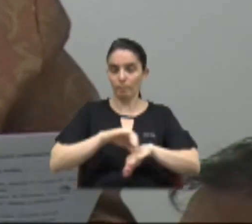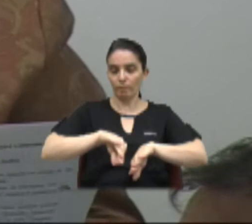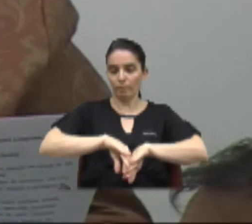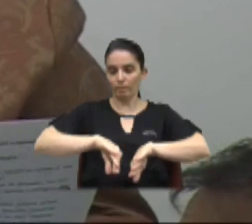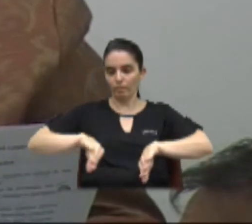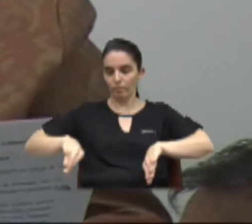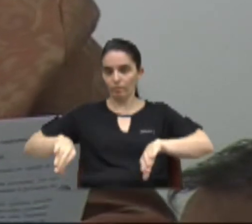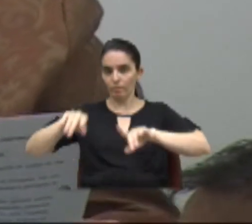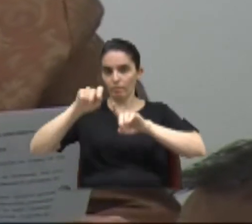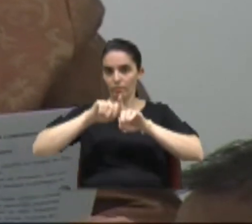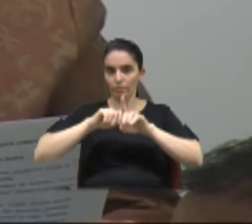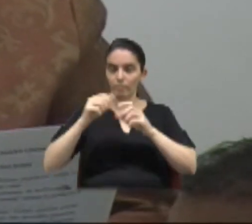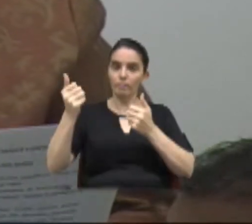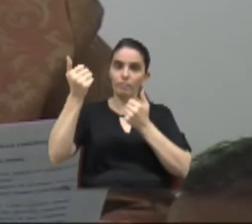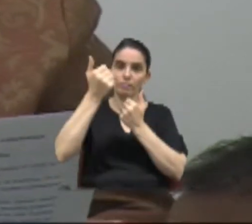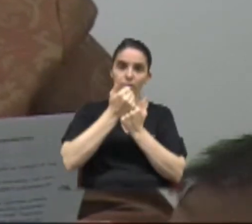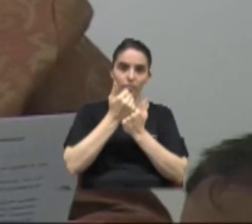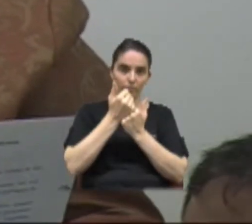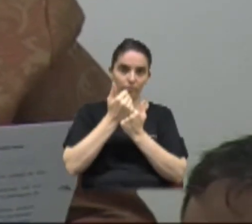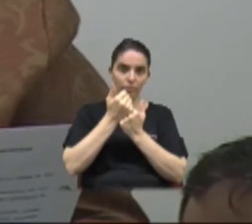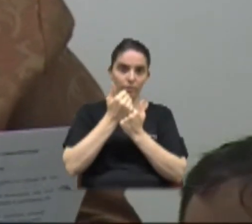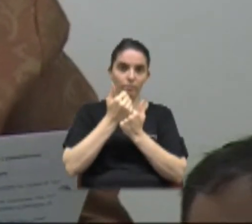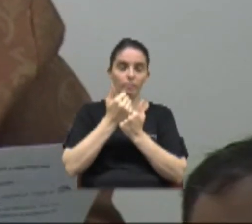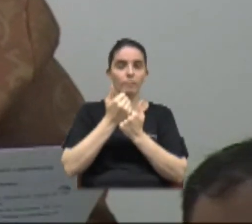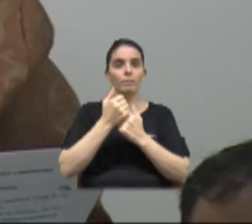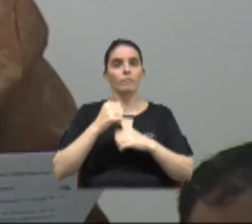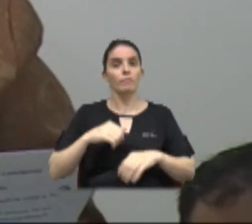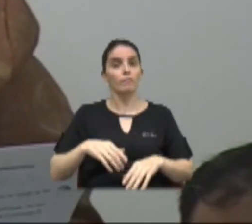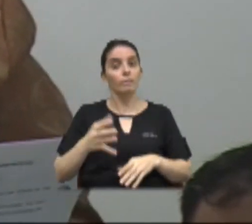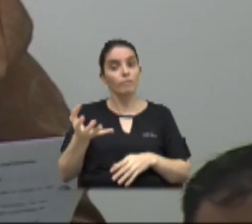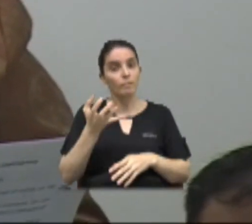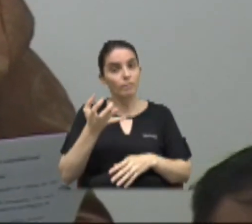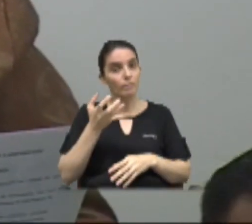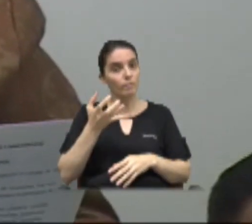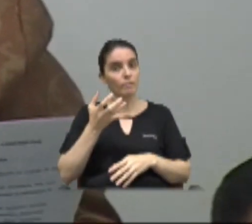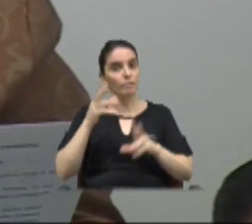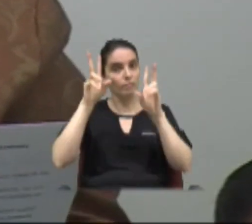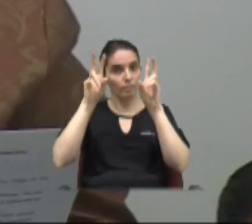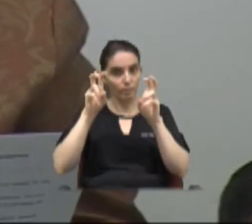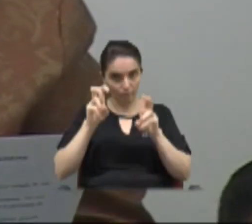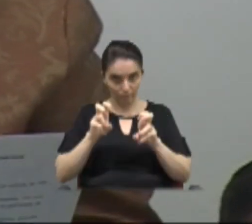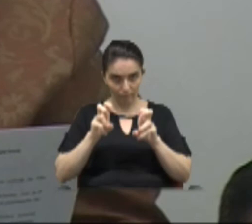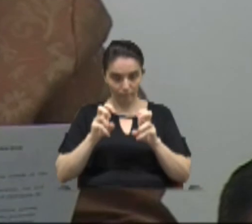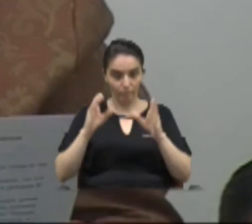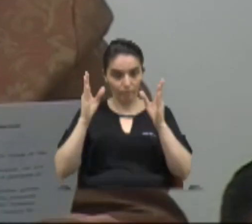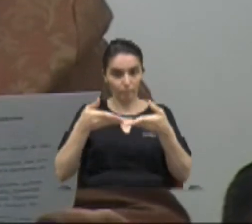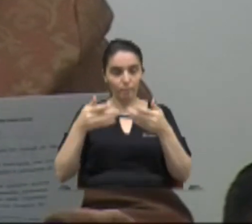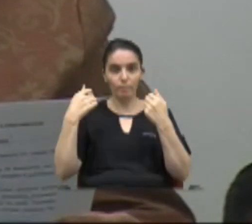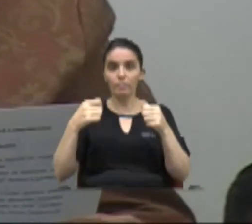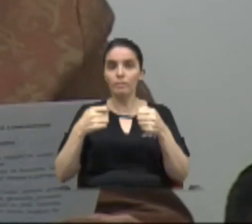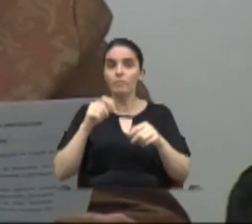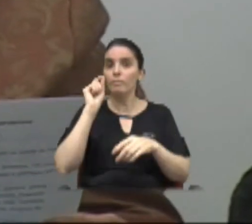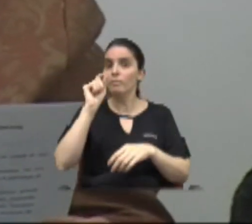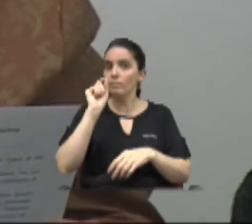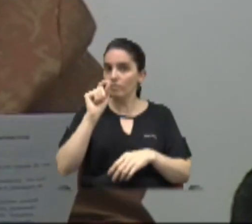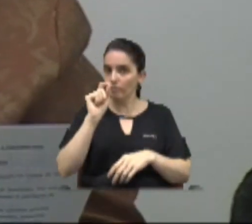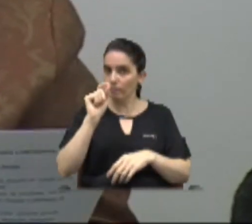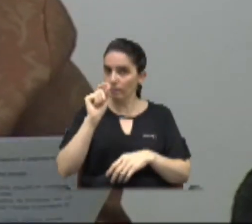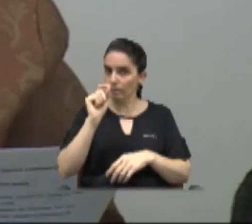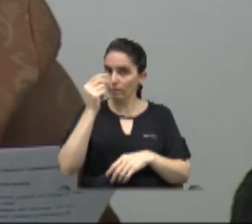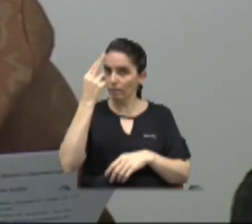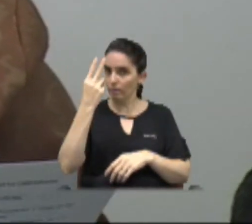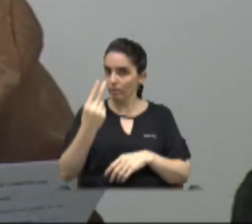vem, e o vice-governador, você deve ter conversado com ele, tem muito interesse nessa questão. Agora, o que nós precisamos fazer é exatamente o que o